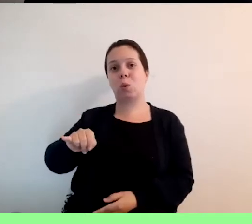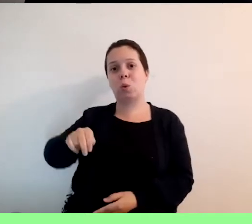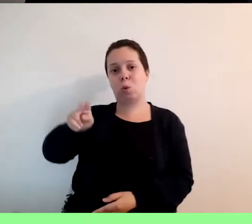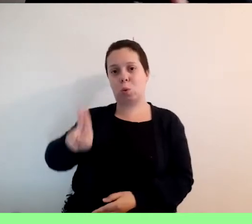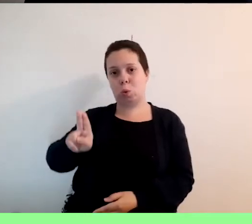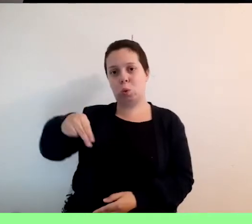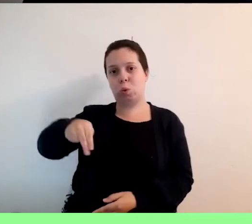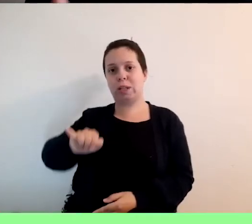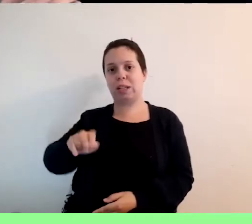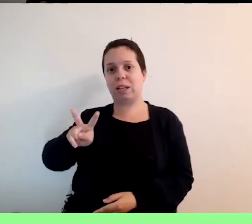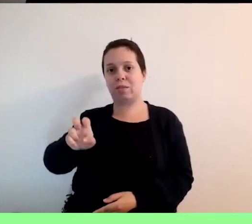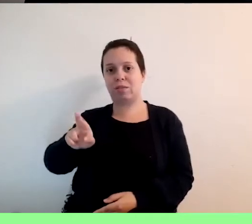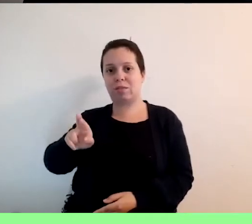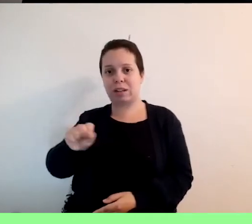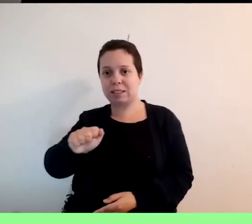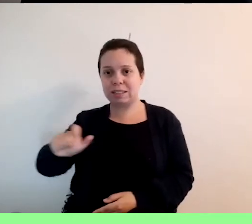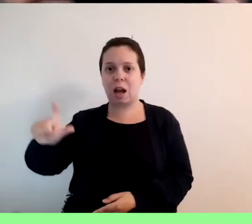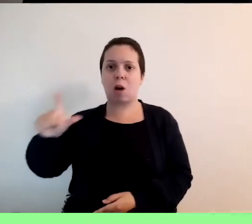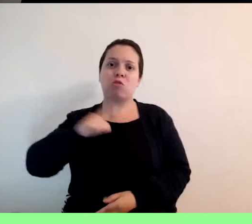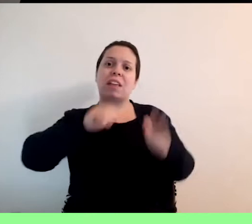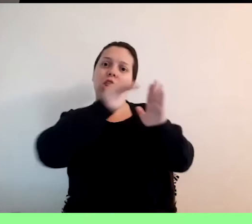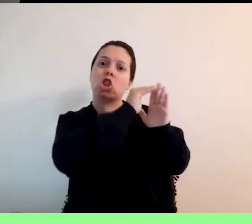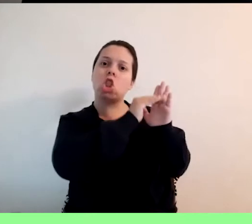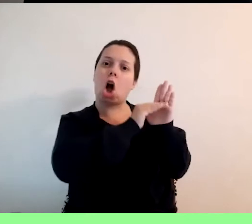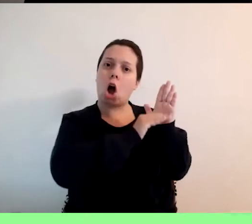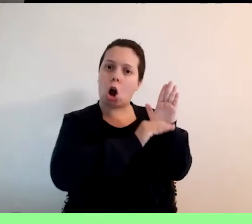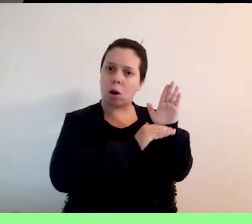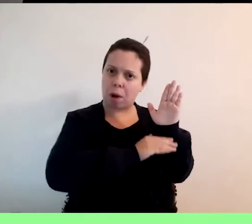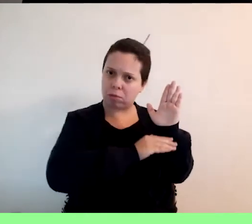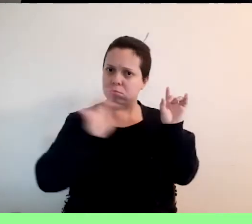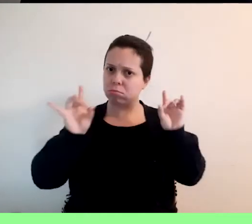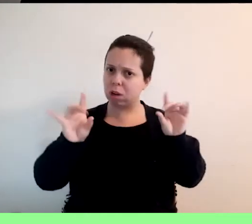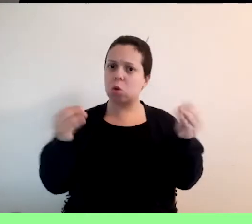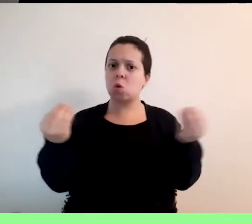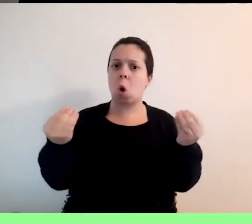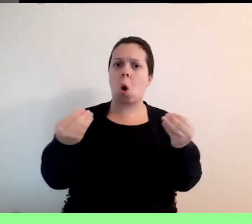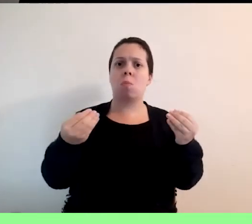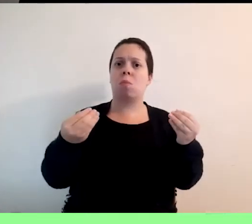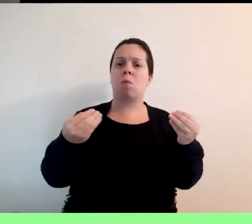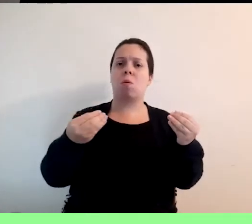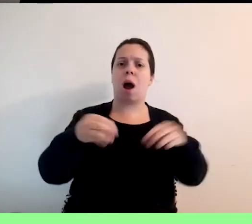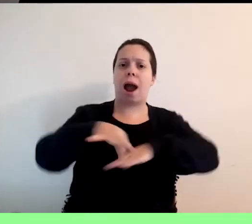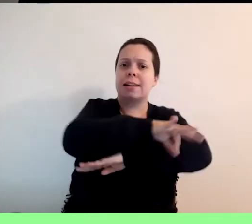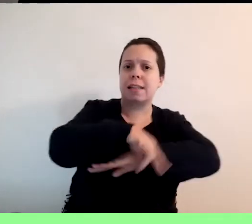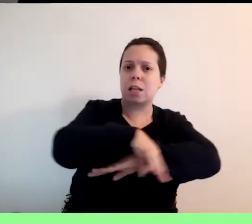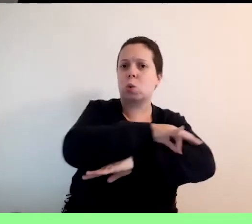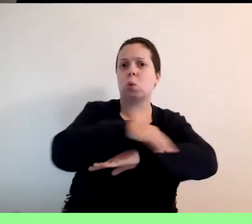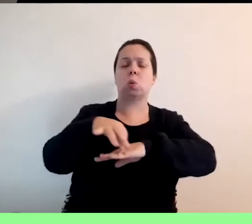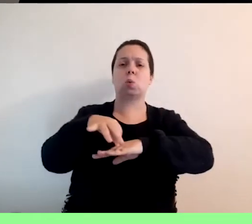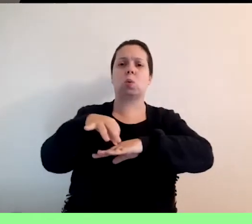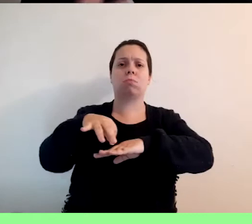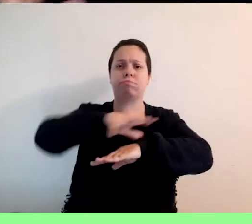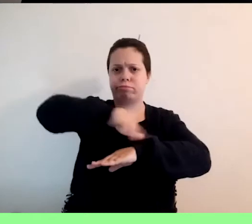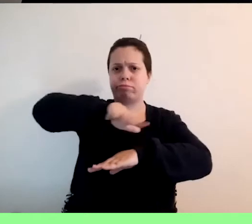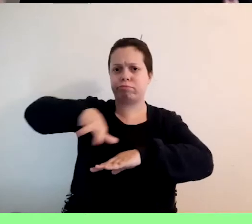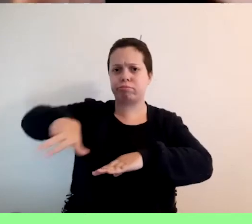para conceber sites, para conceber planos de arquitetura, de educação até, mas existem essas